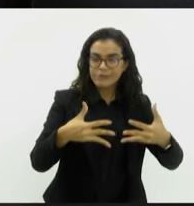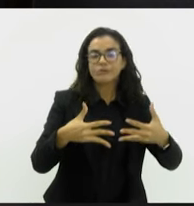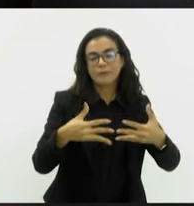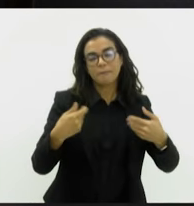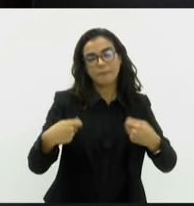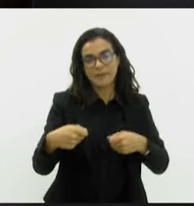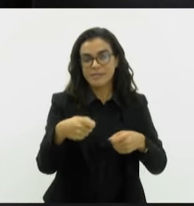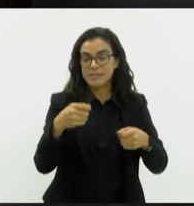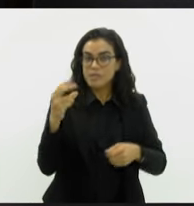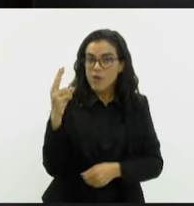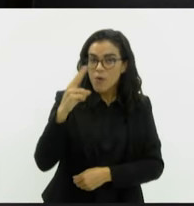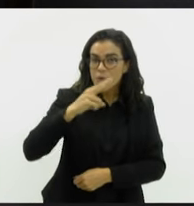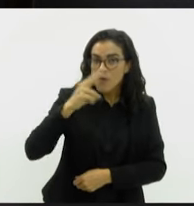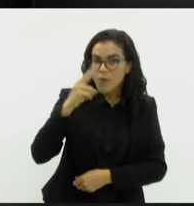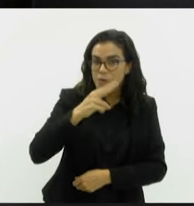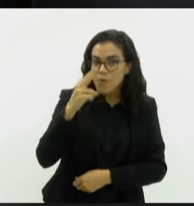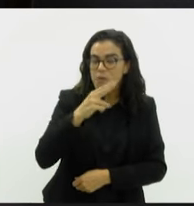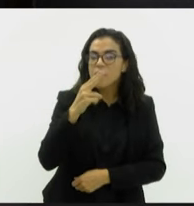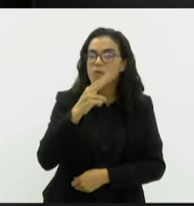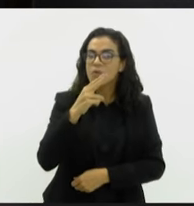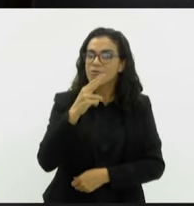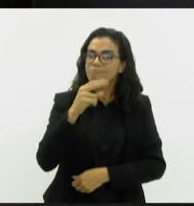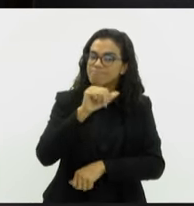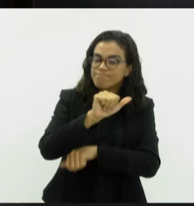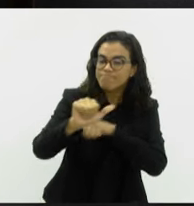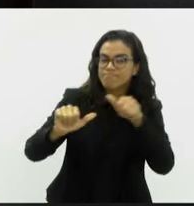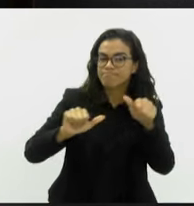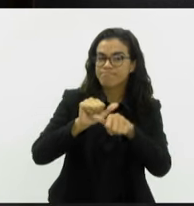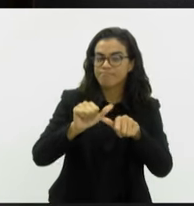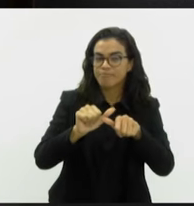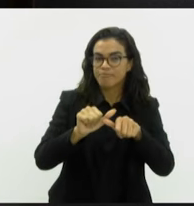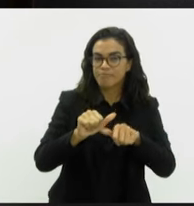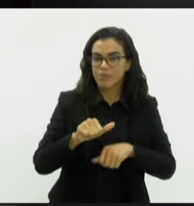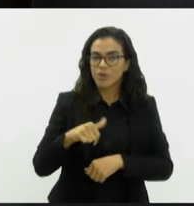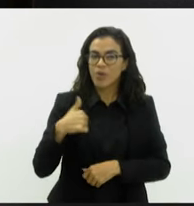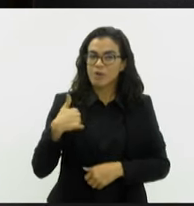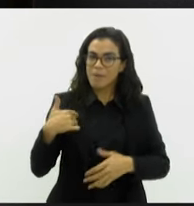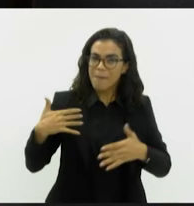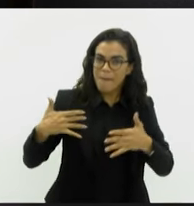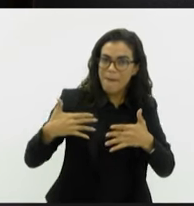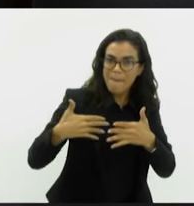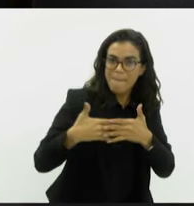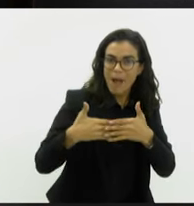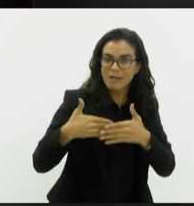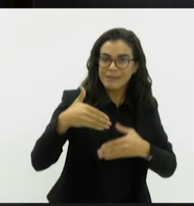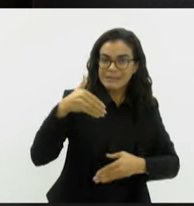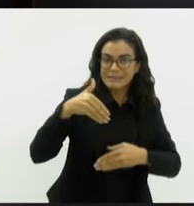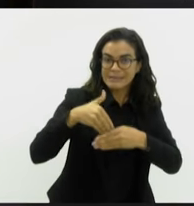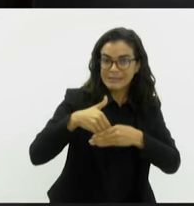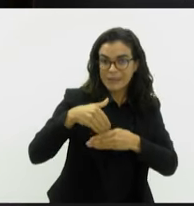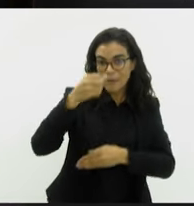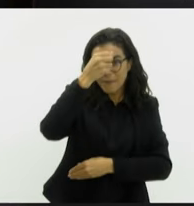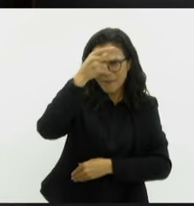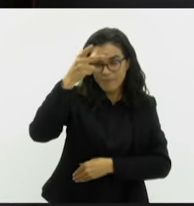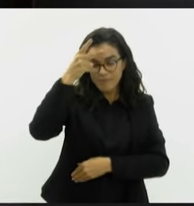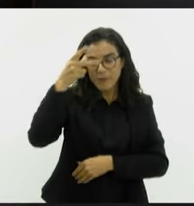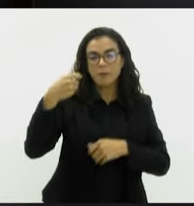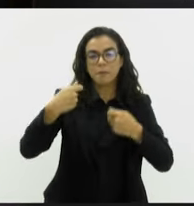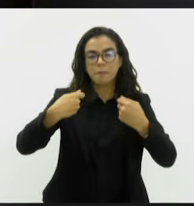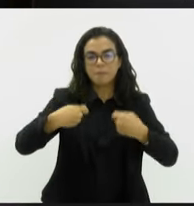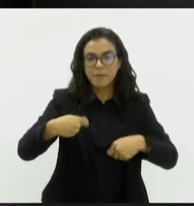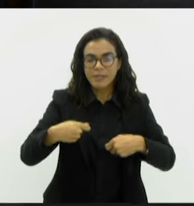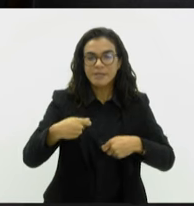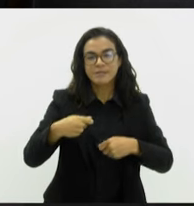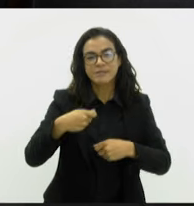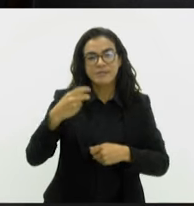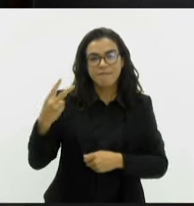precisam ser urgentemente confrontadas à medida que nos aproximamos das eleições municipais é crucial reconhecer a